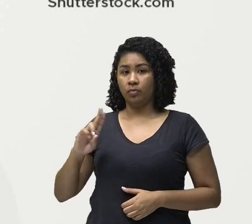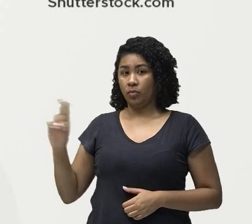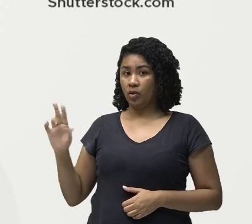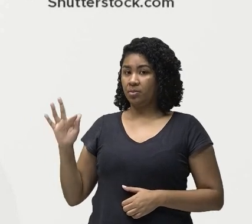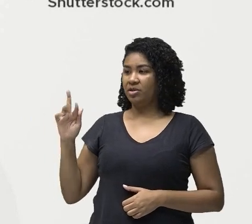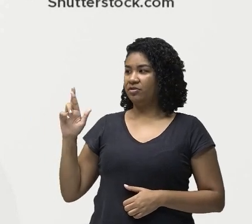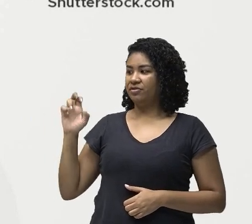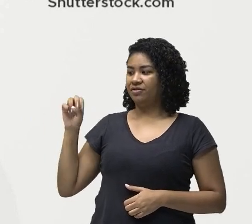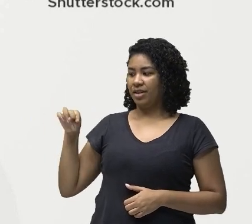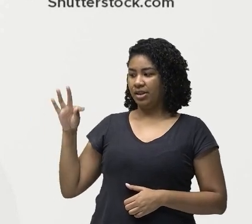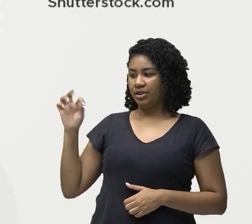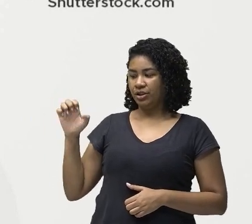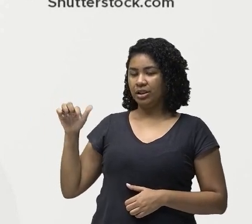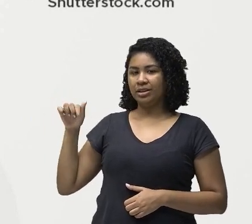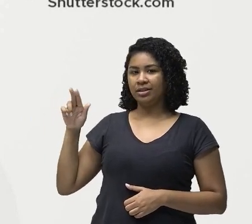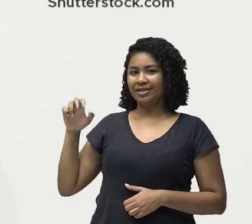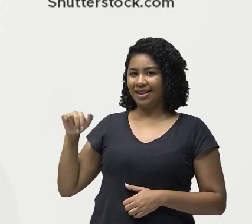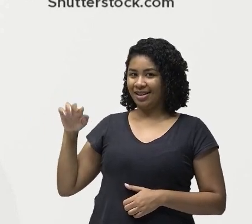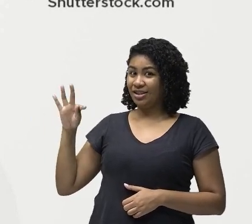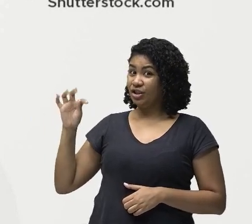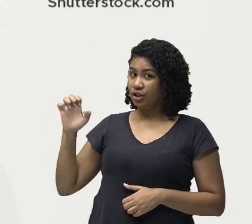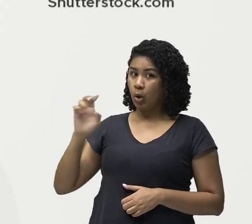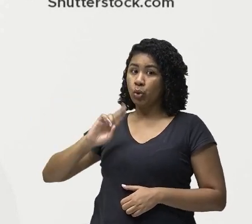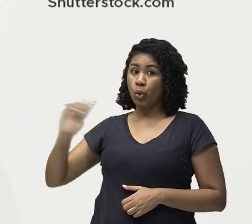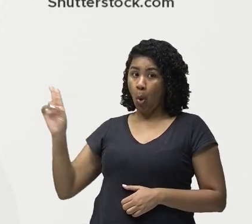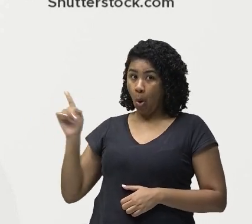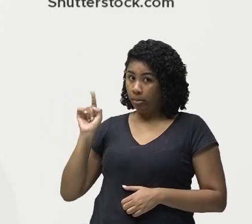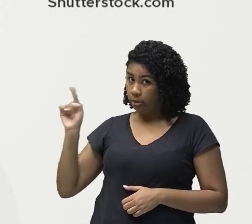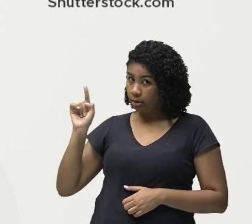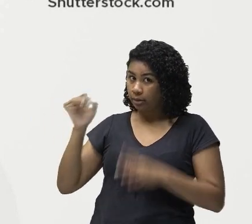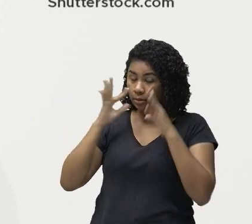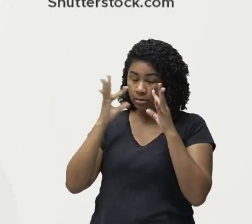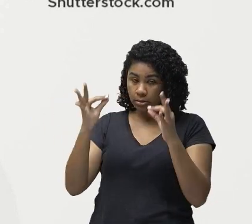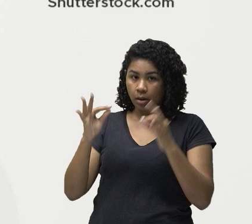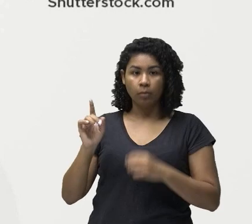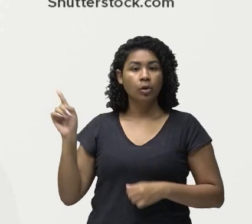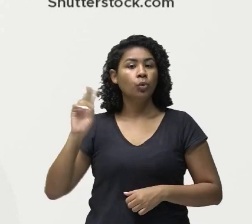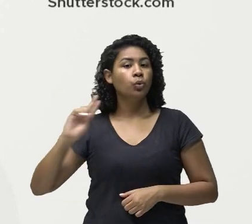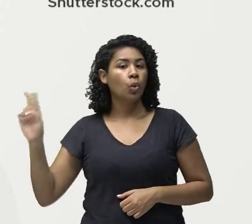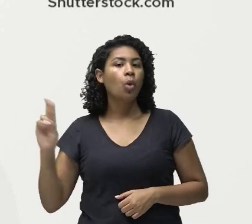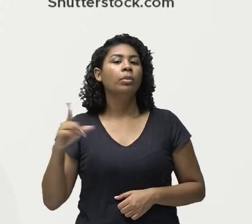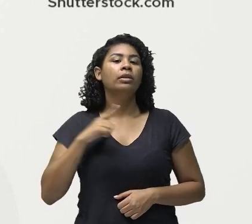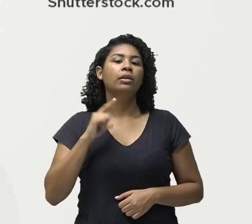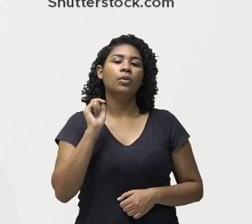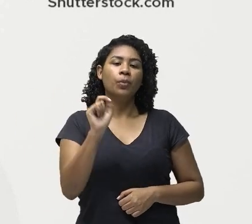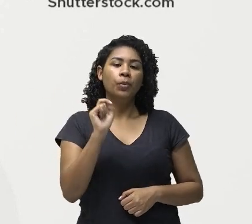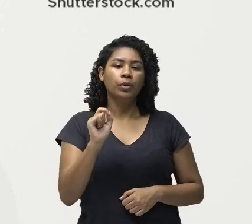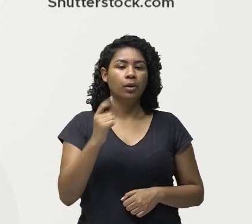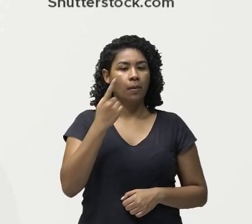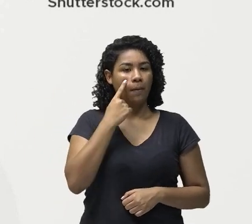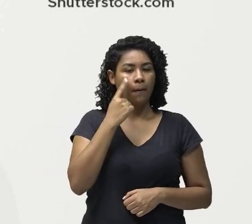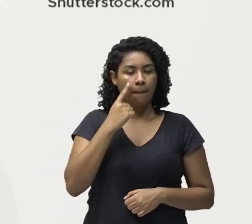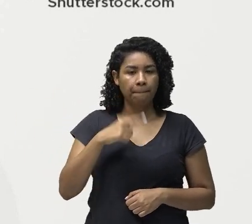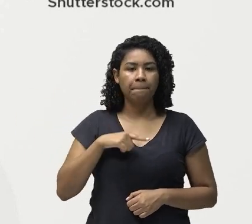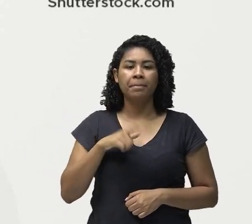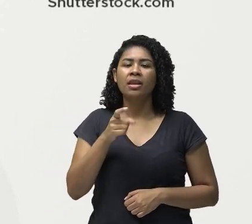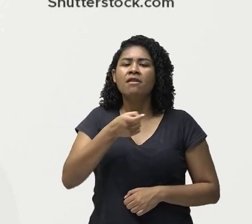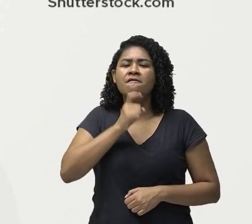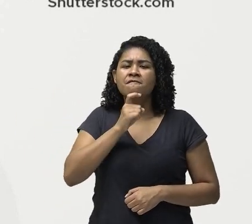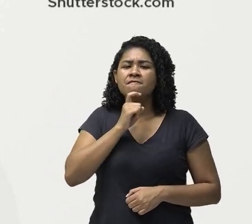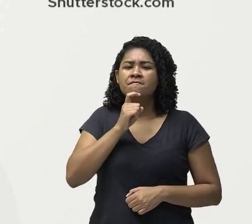formada por uma massa de ar quente que empurra a massa de ar frio.